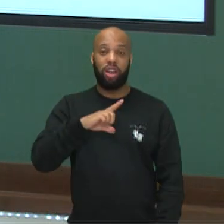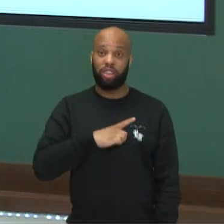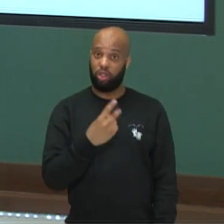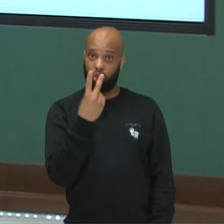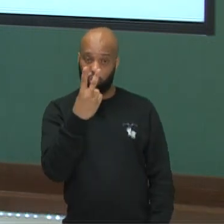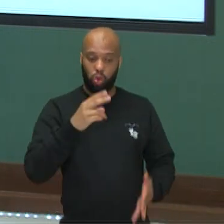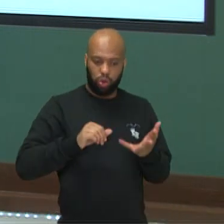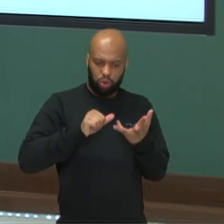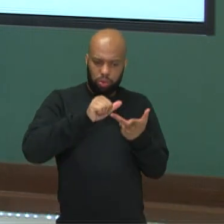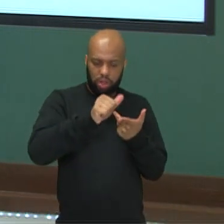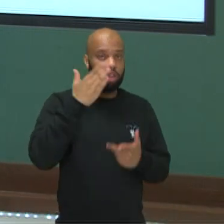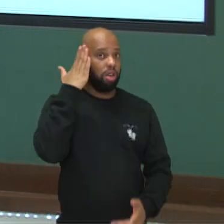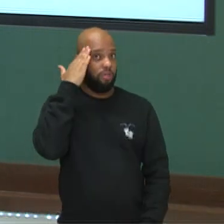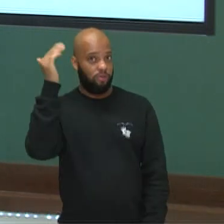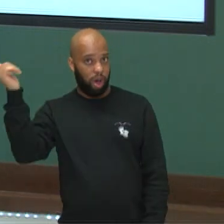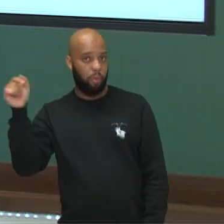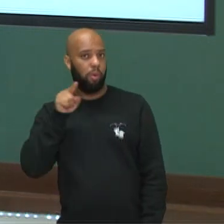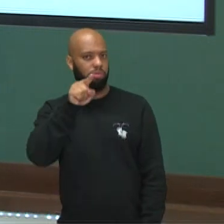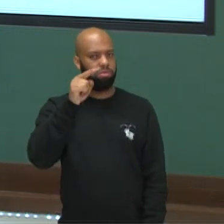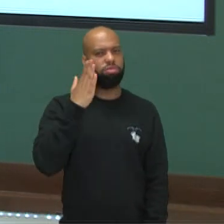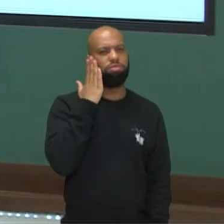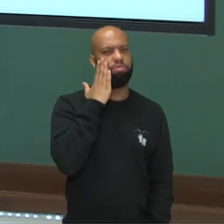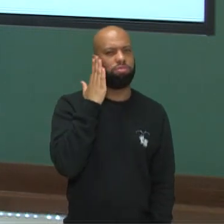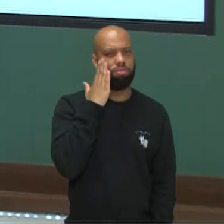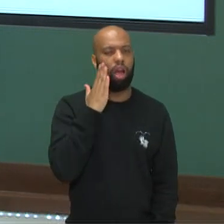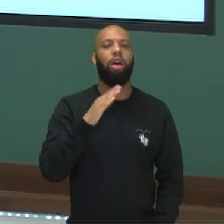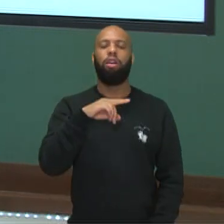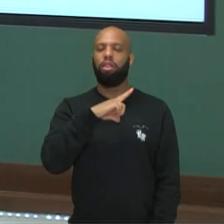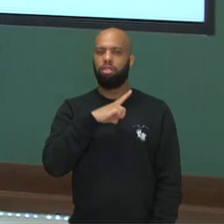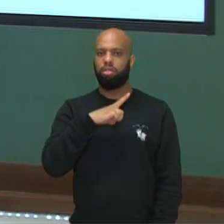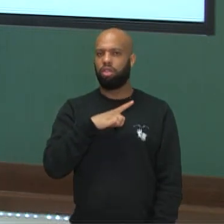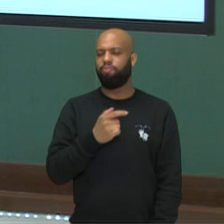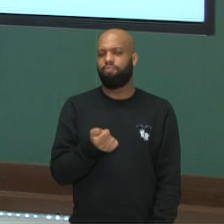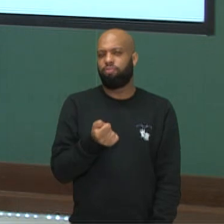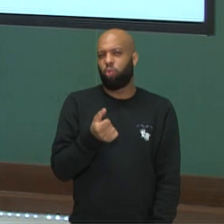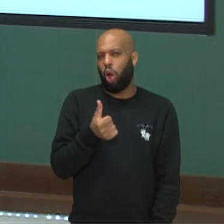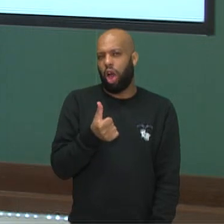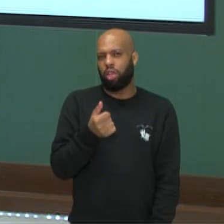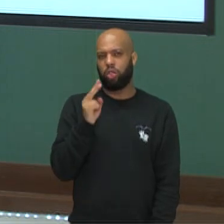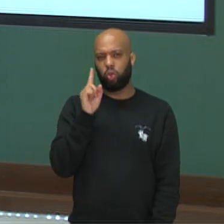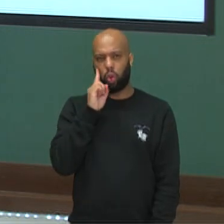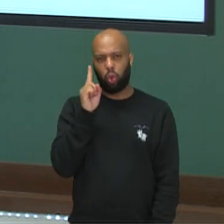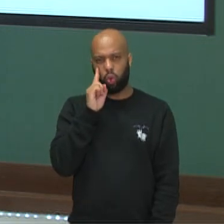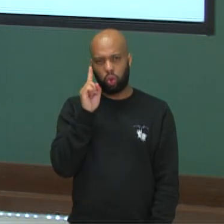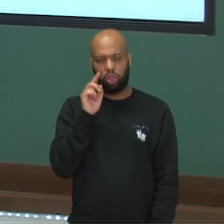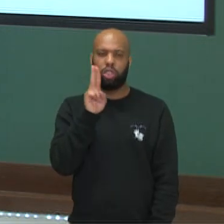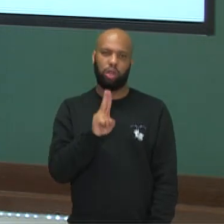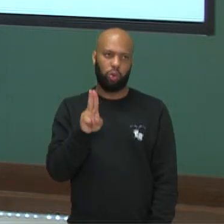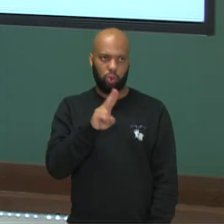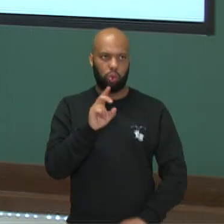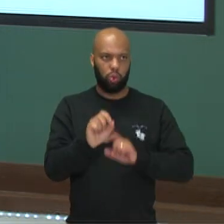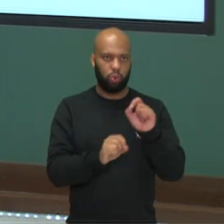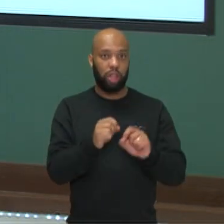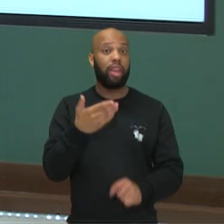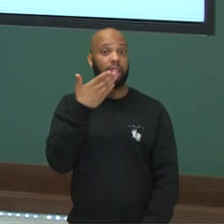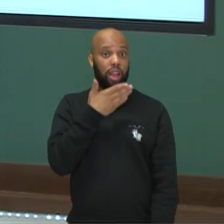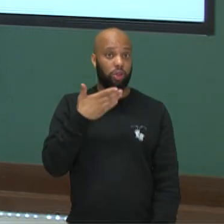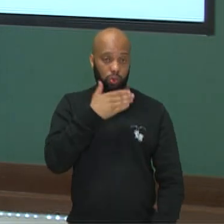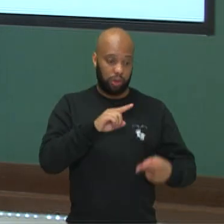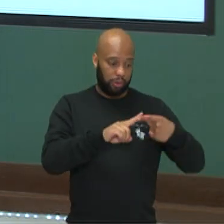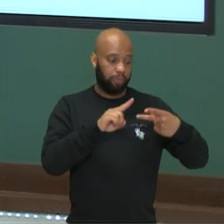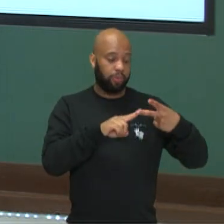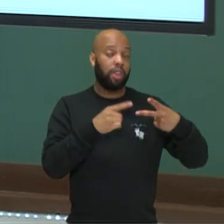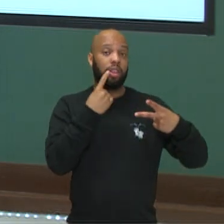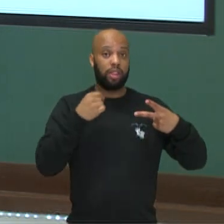substâncias bastante conhecidas que nós manipulamos quase que todos os dias, que é o açúcar e é